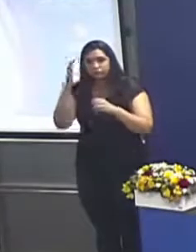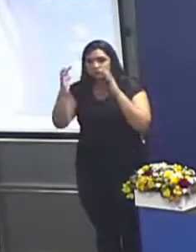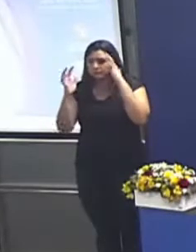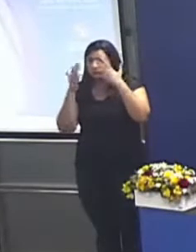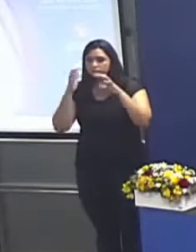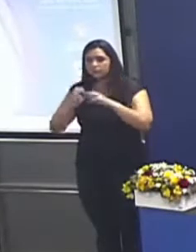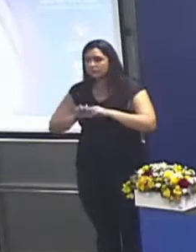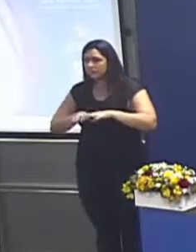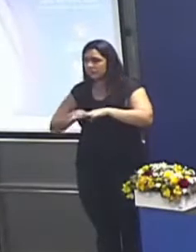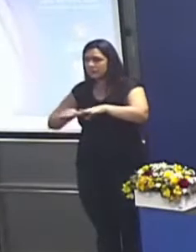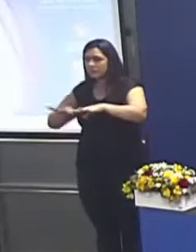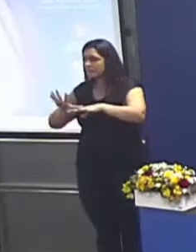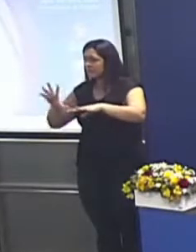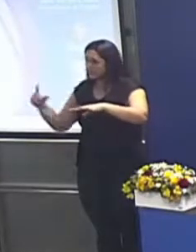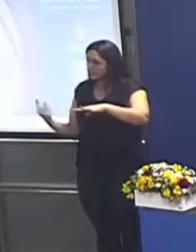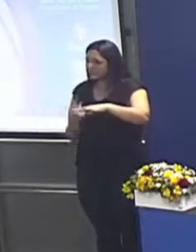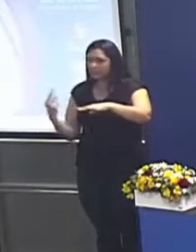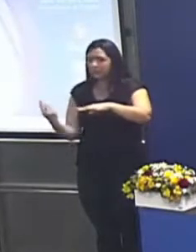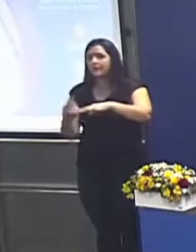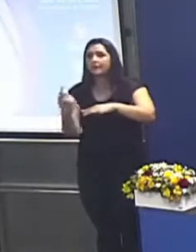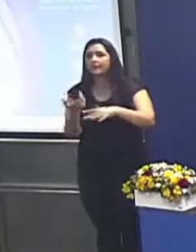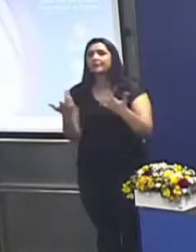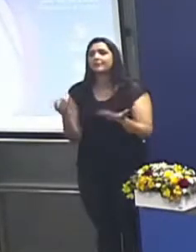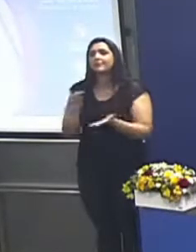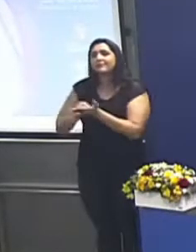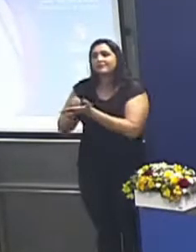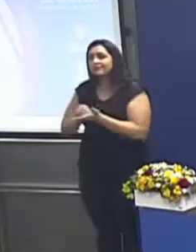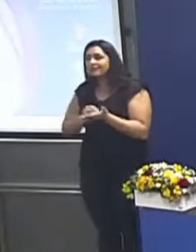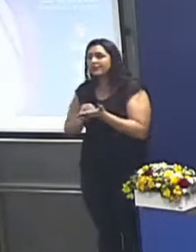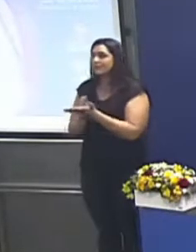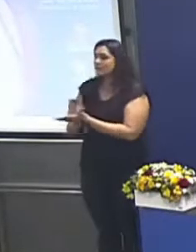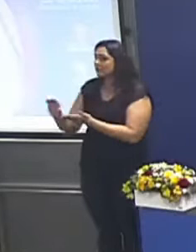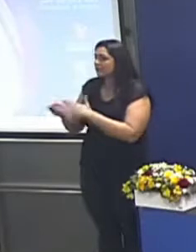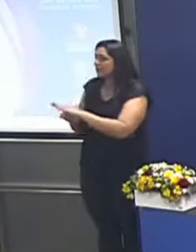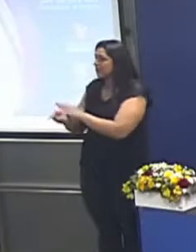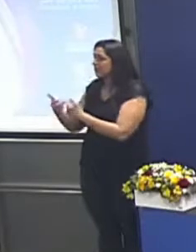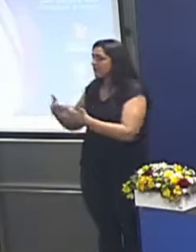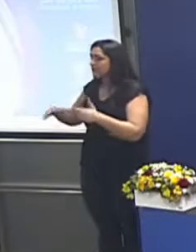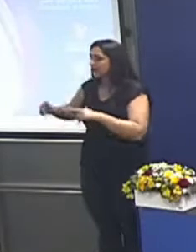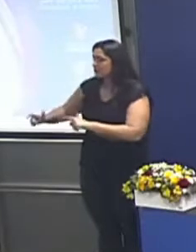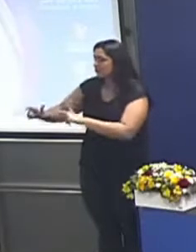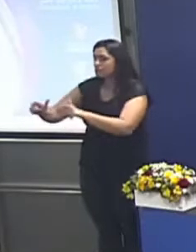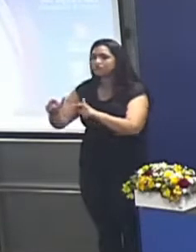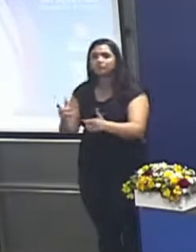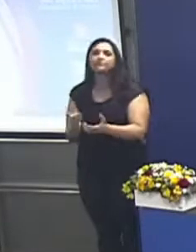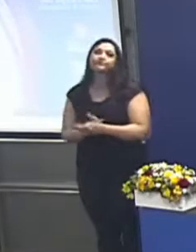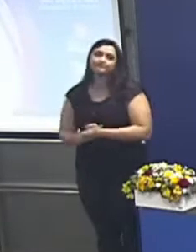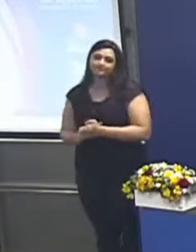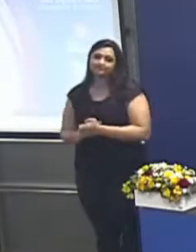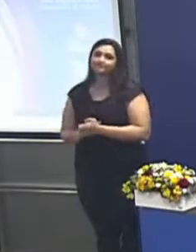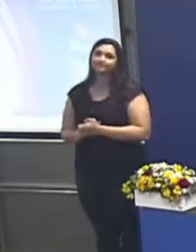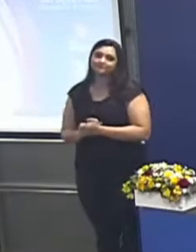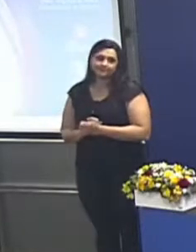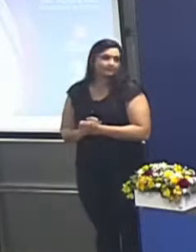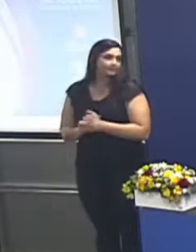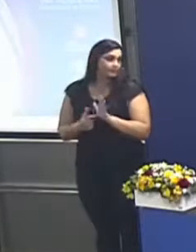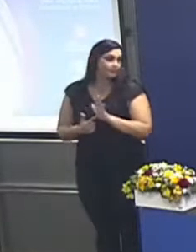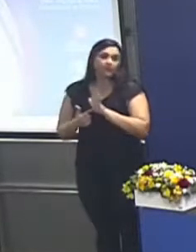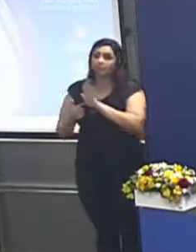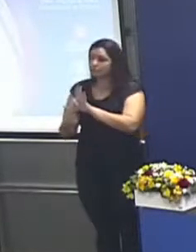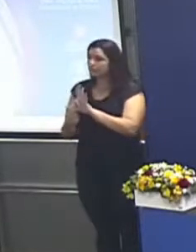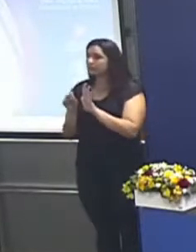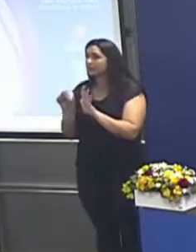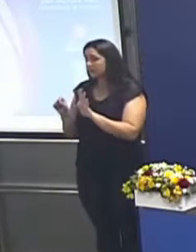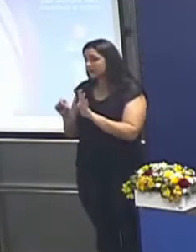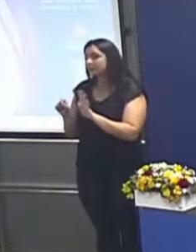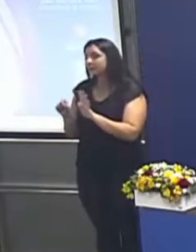sem a questão da rúbrica financeira específica para cada uma dessas questões. Então, apontar que é